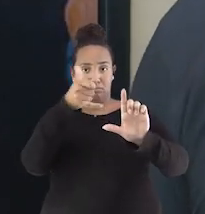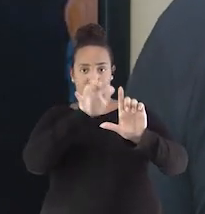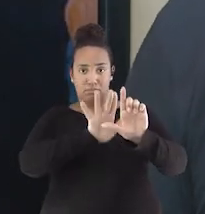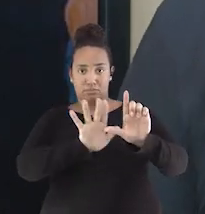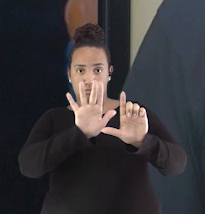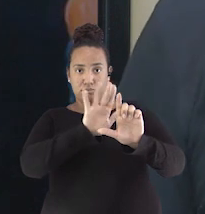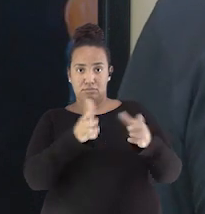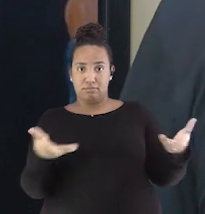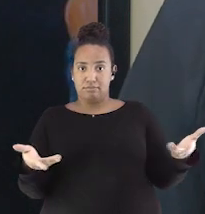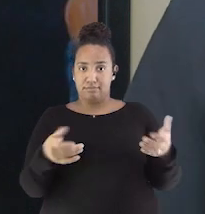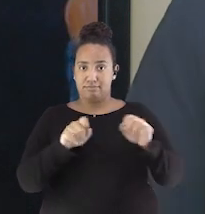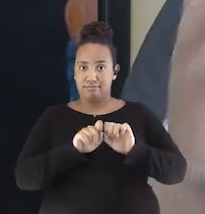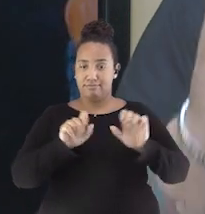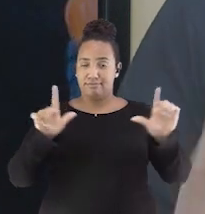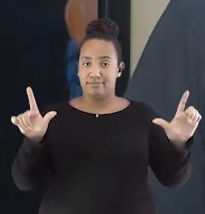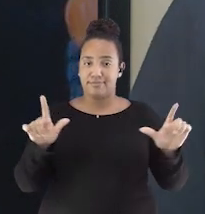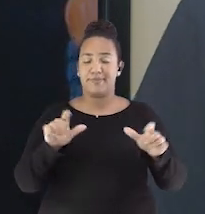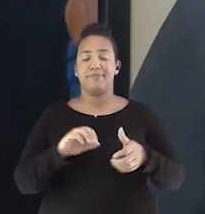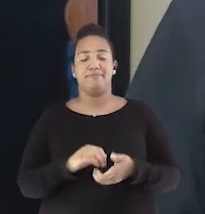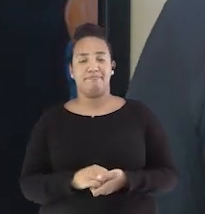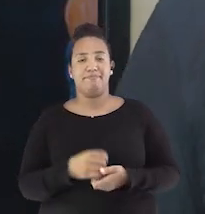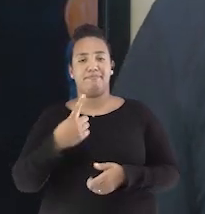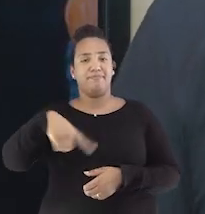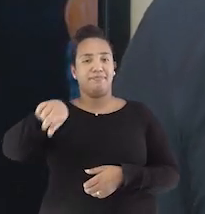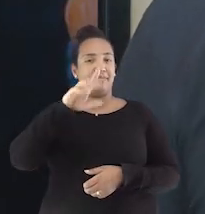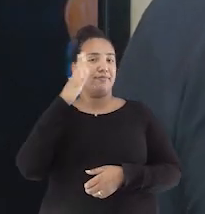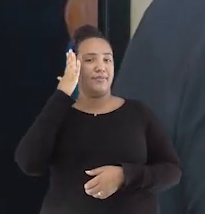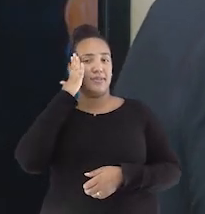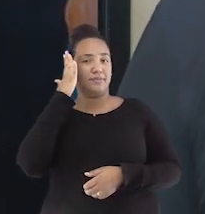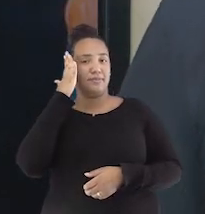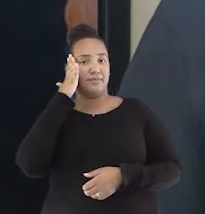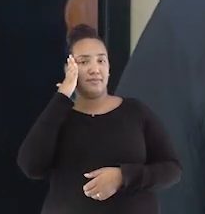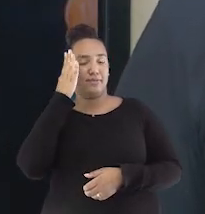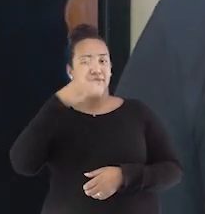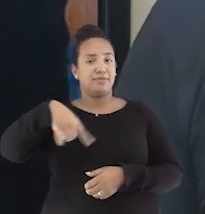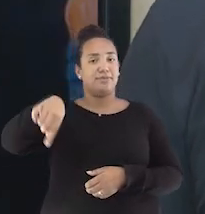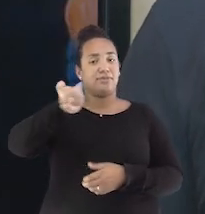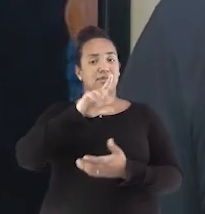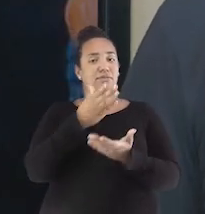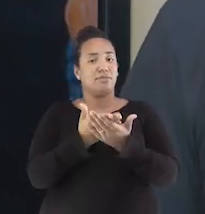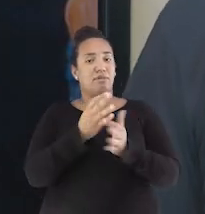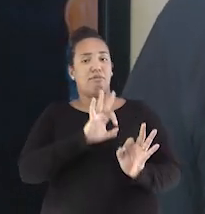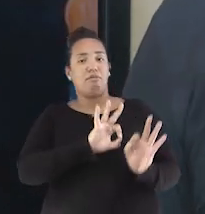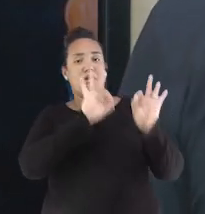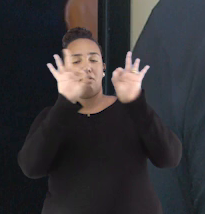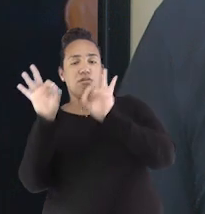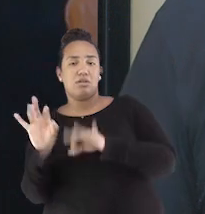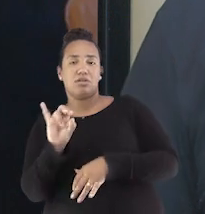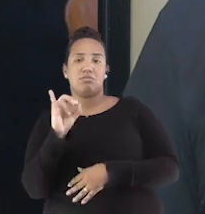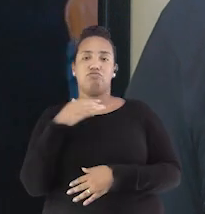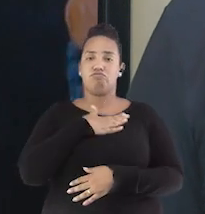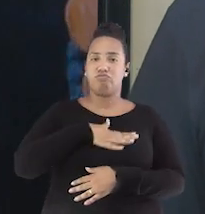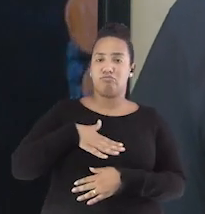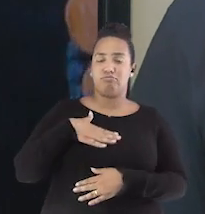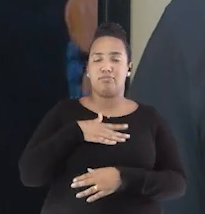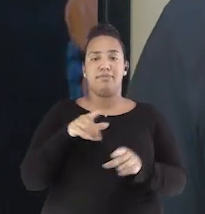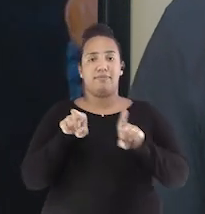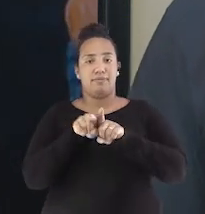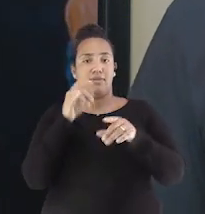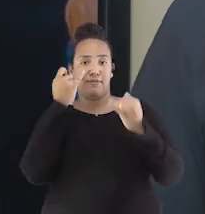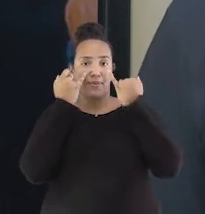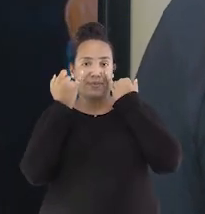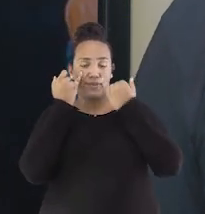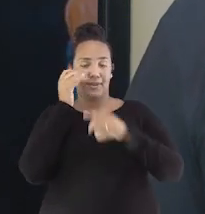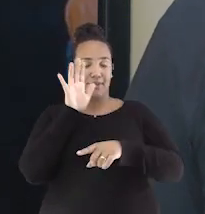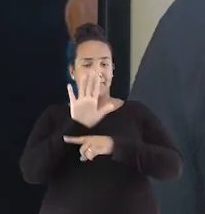tá aparecendo aqui na sua tela assim a gente fica sabendo quanto de vocês estamos assistindo se pensando e essas informações nos